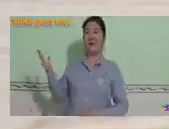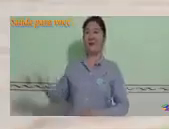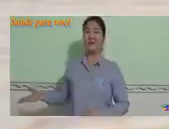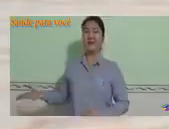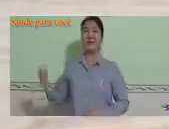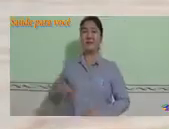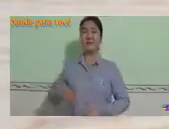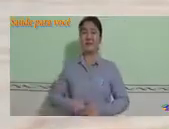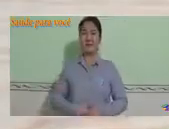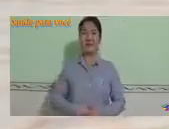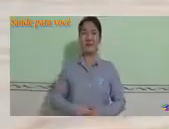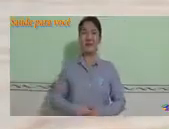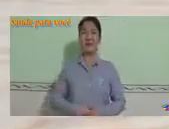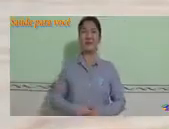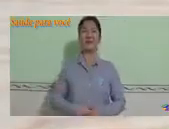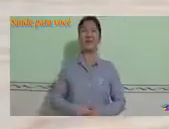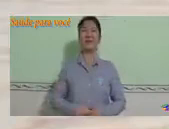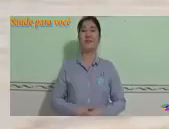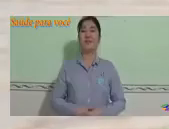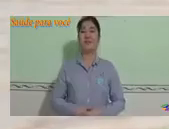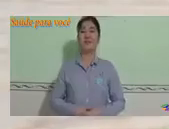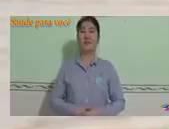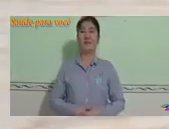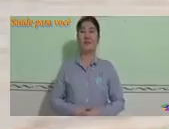desenvolvimento neurocognitivo nas crianças.